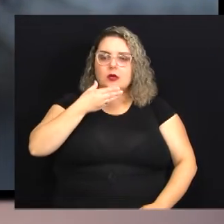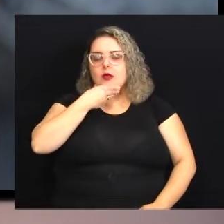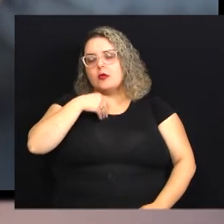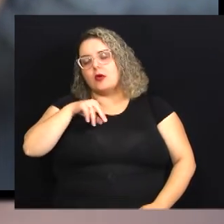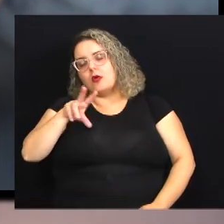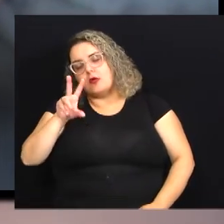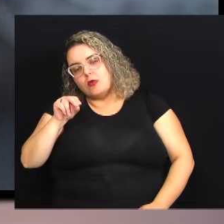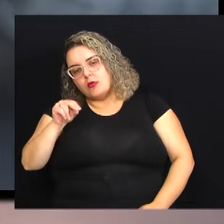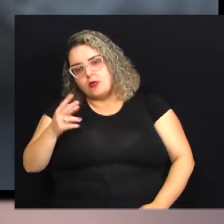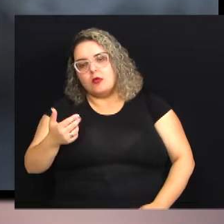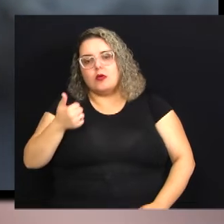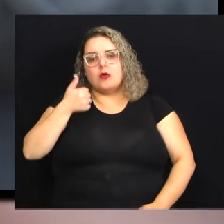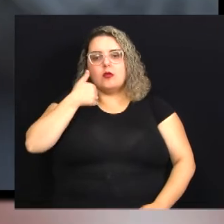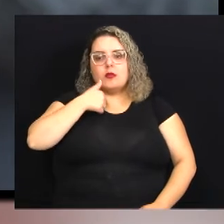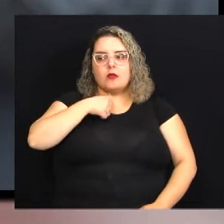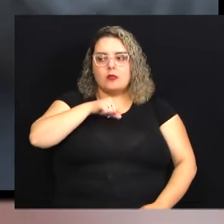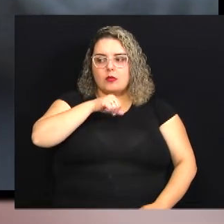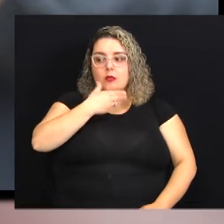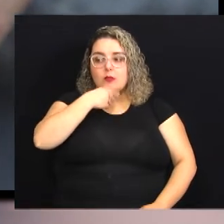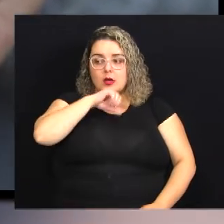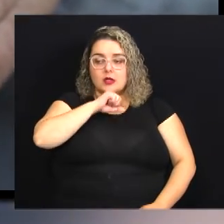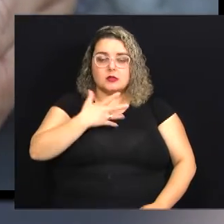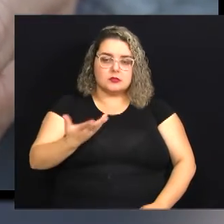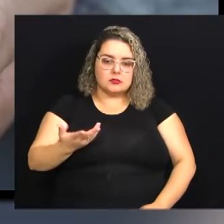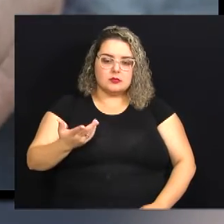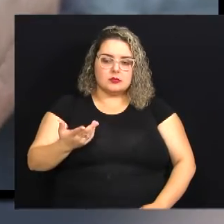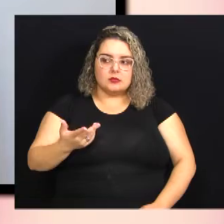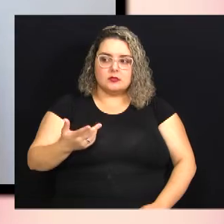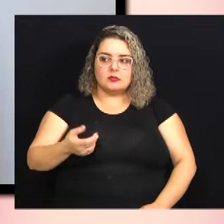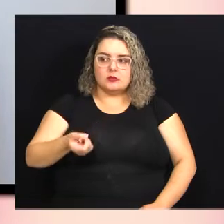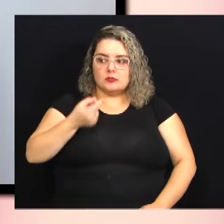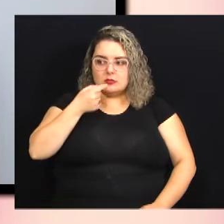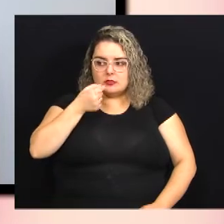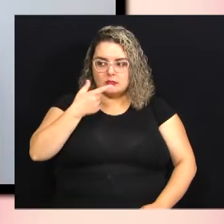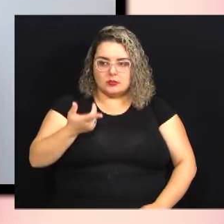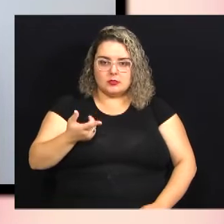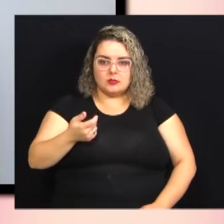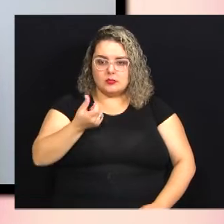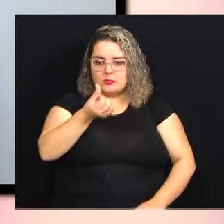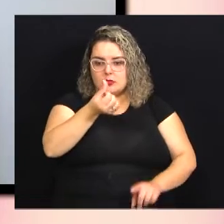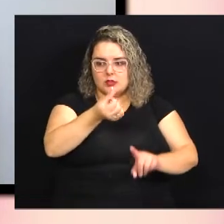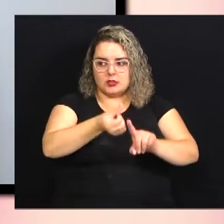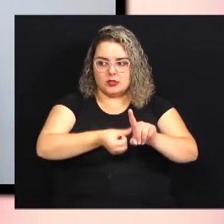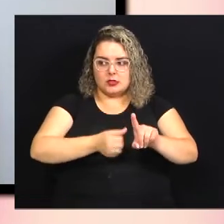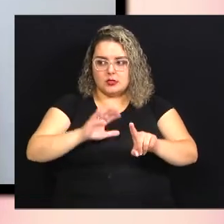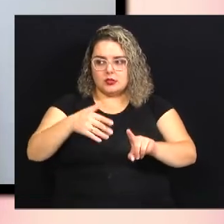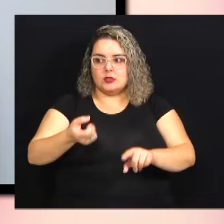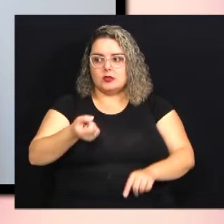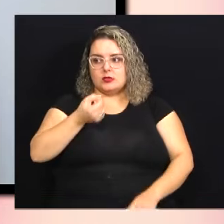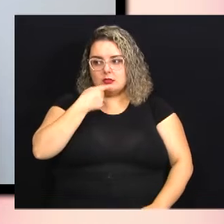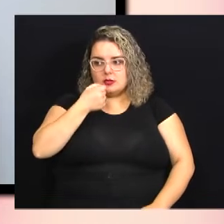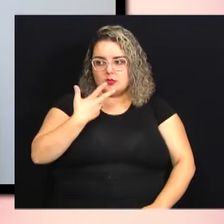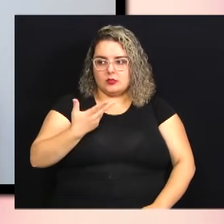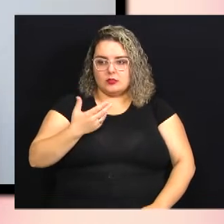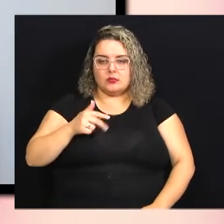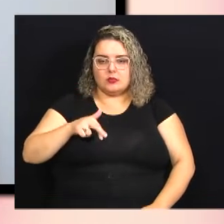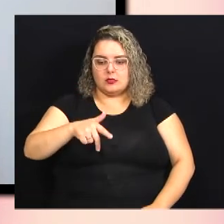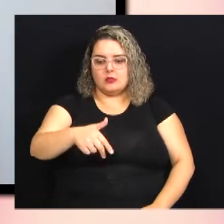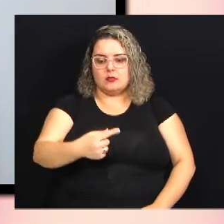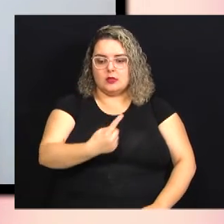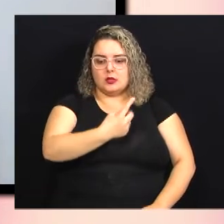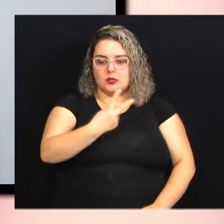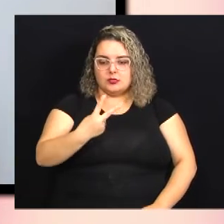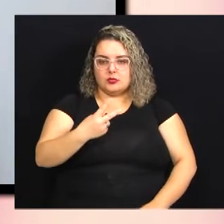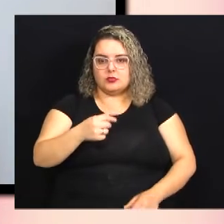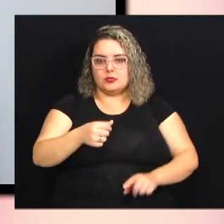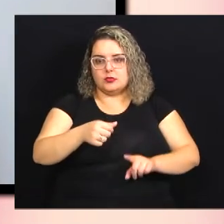paizinho vai continuar andando sem o remédio por 6 meses, e com o remédio ele vai andar por mais